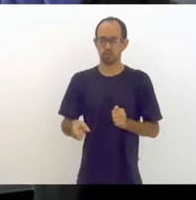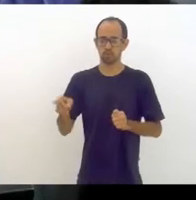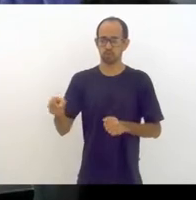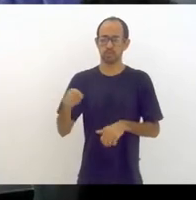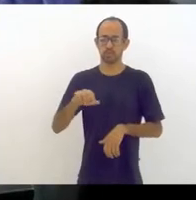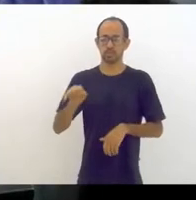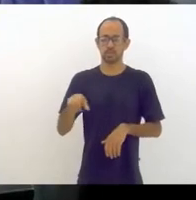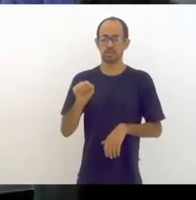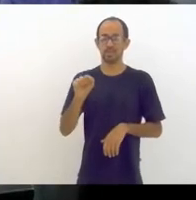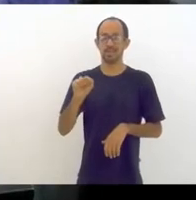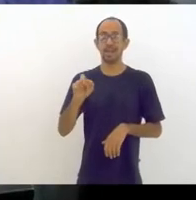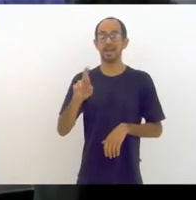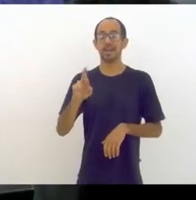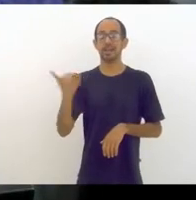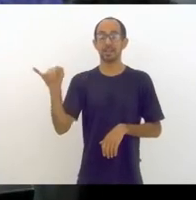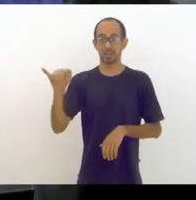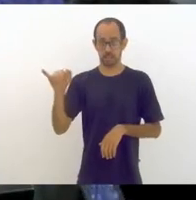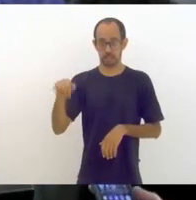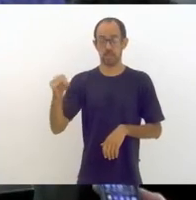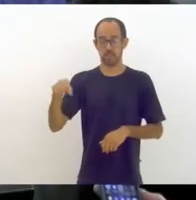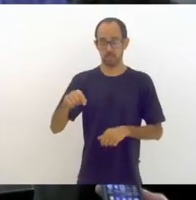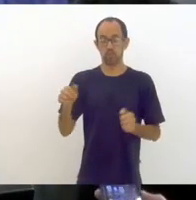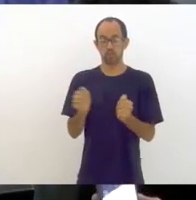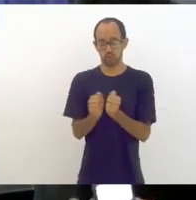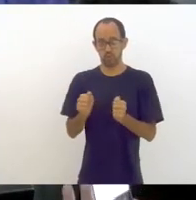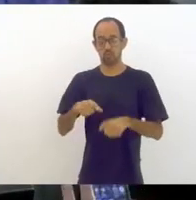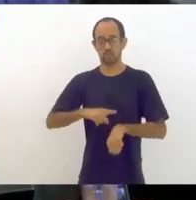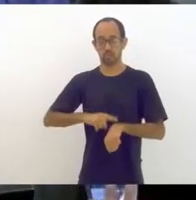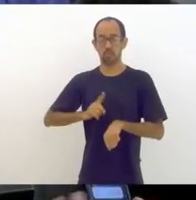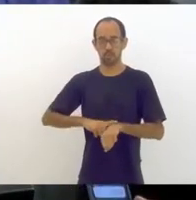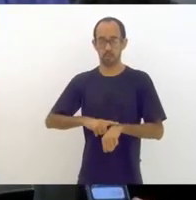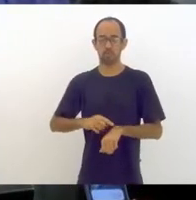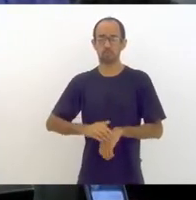aqui, dividindo esse momento.